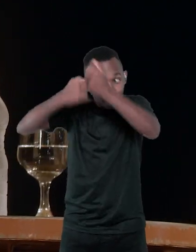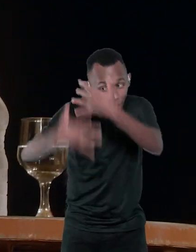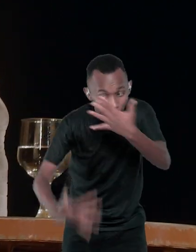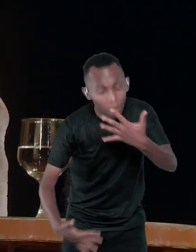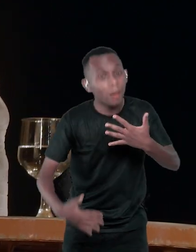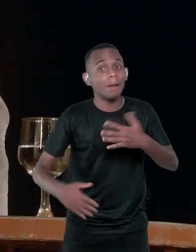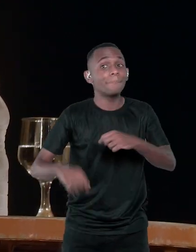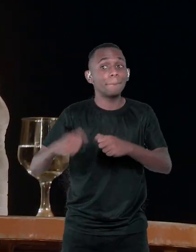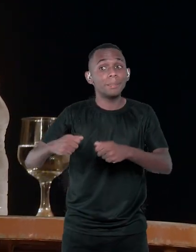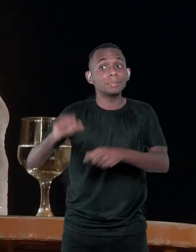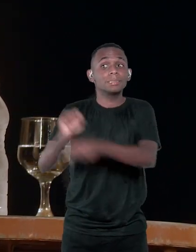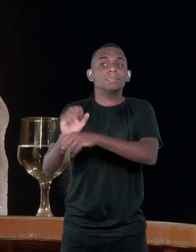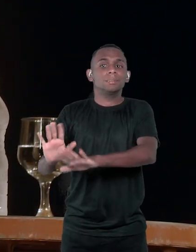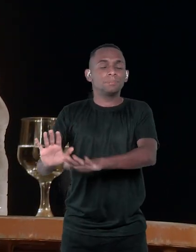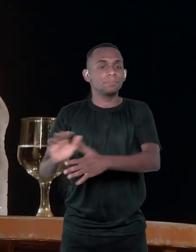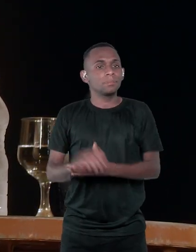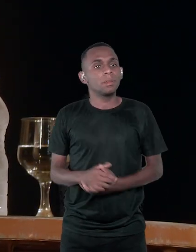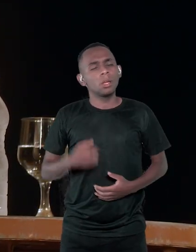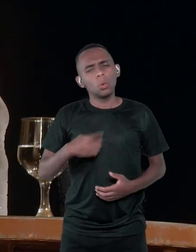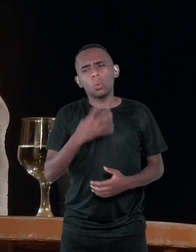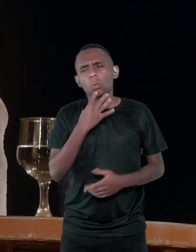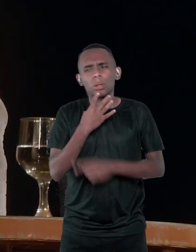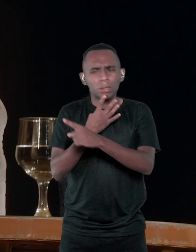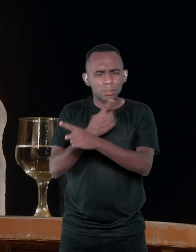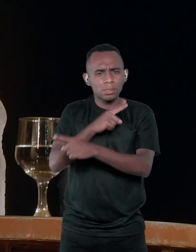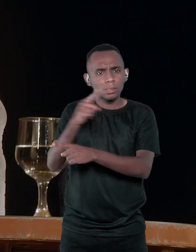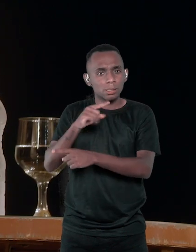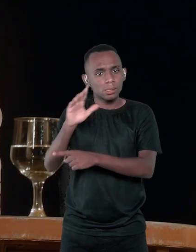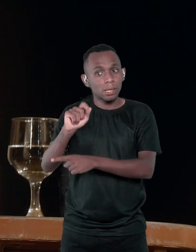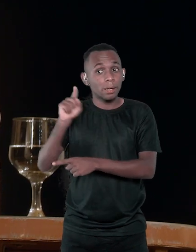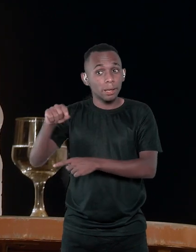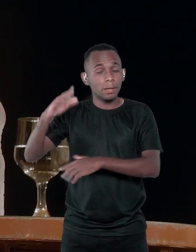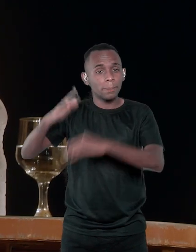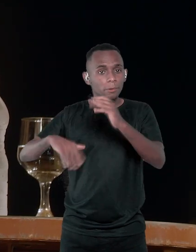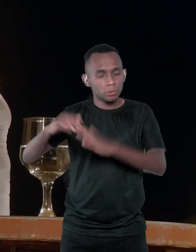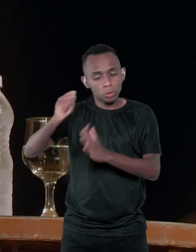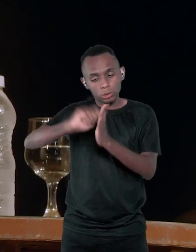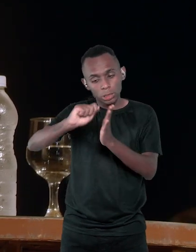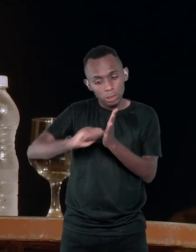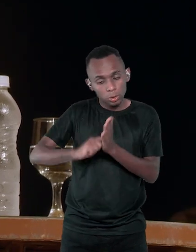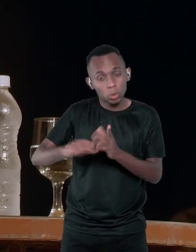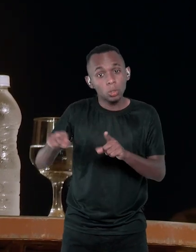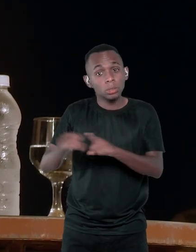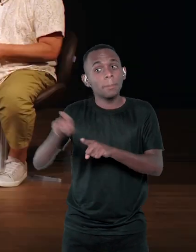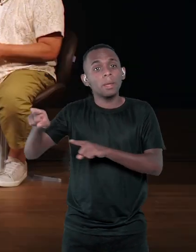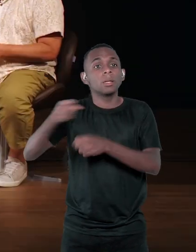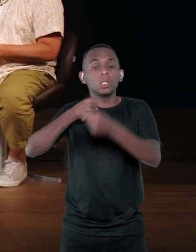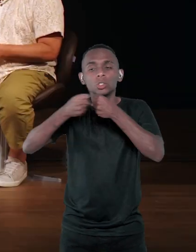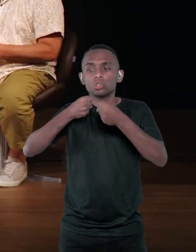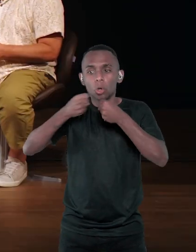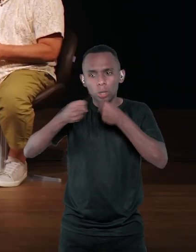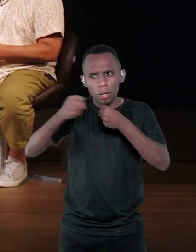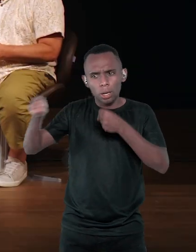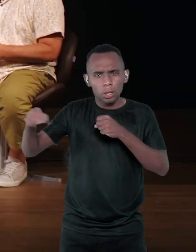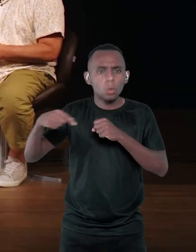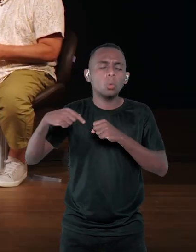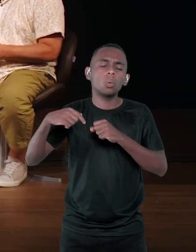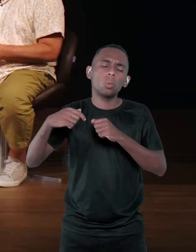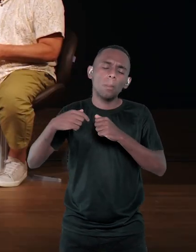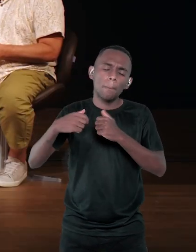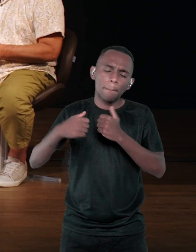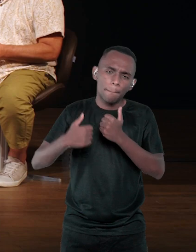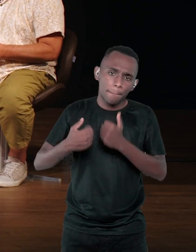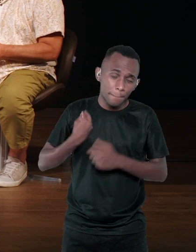É o seguinte, eu conheço o Zeca, escritor e jornalista. Eu lancei todos os 9 livros do